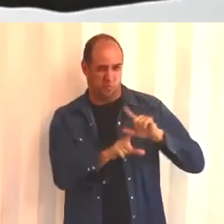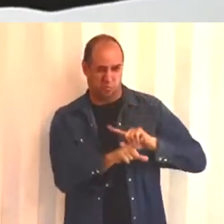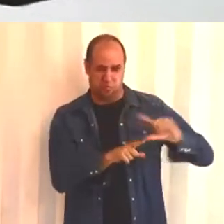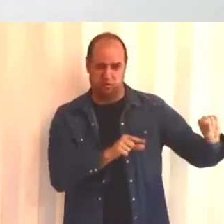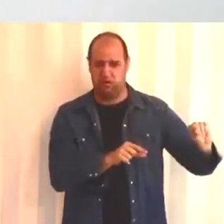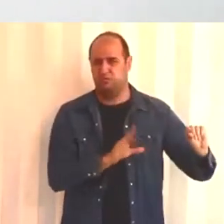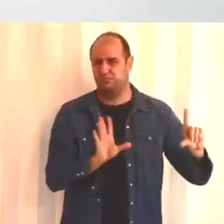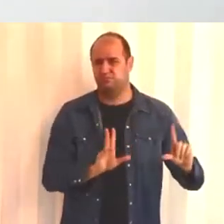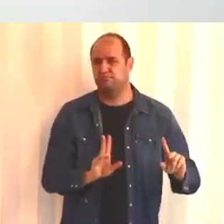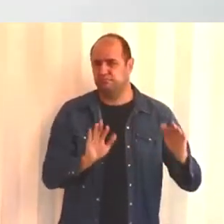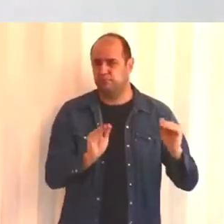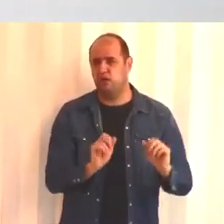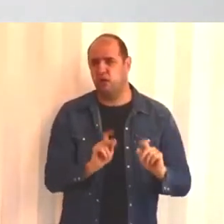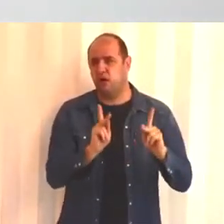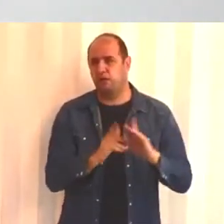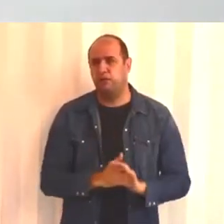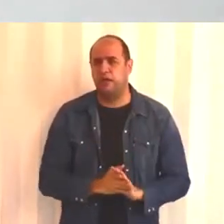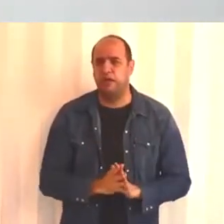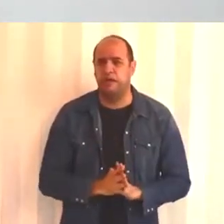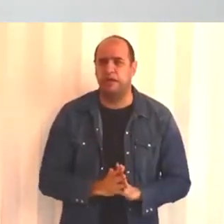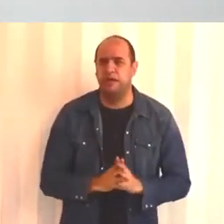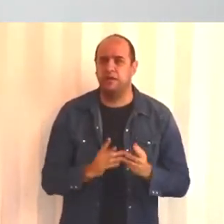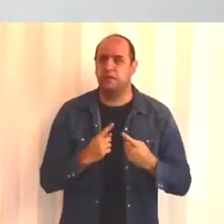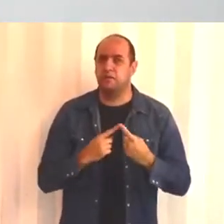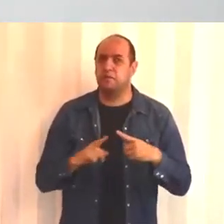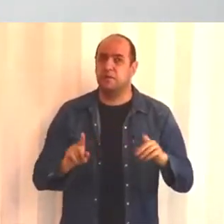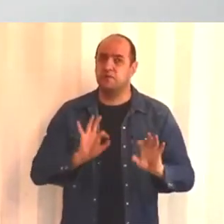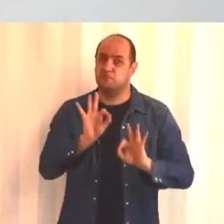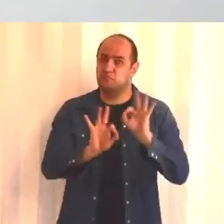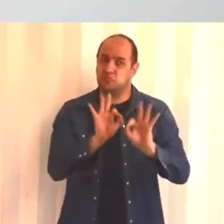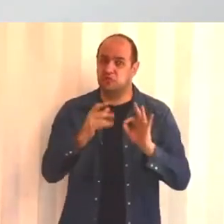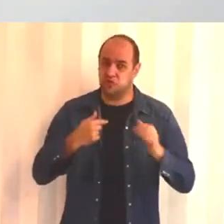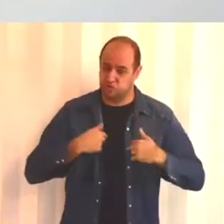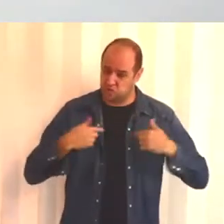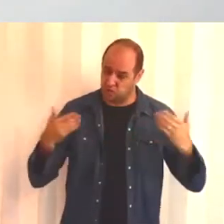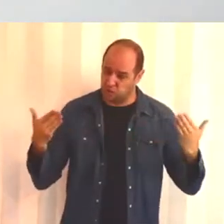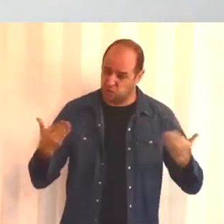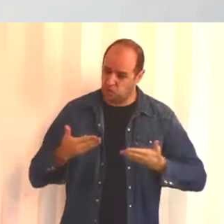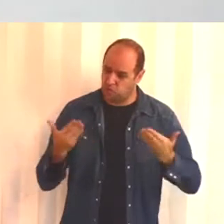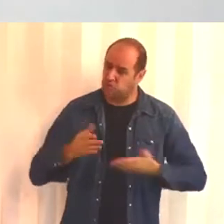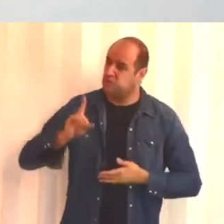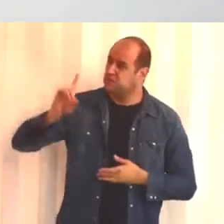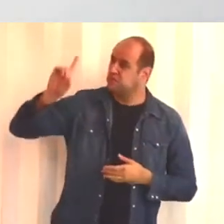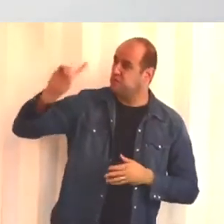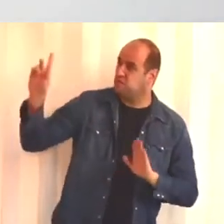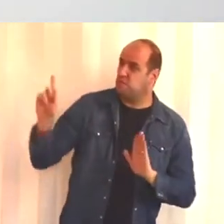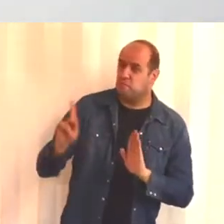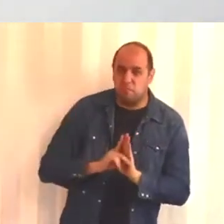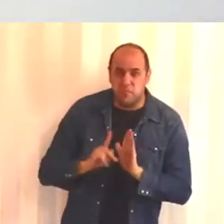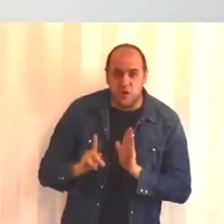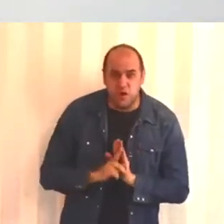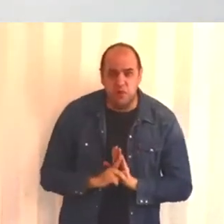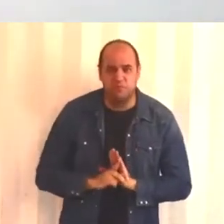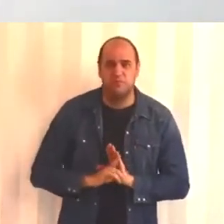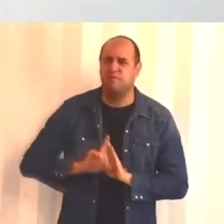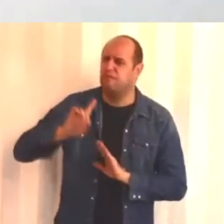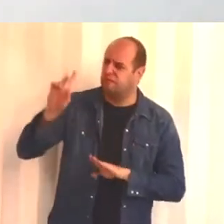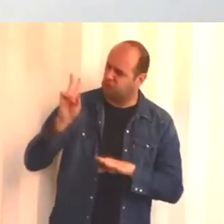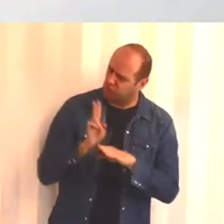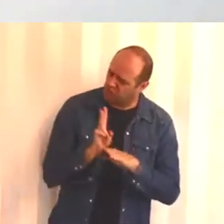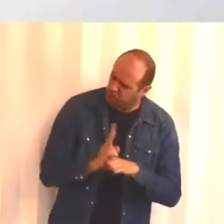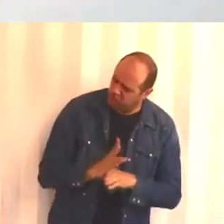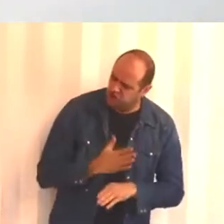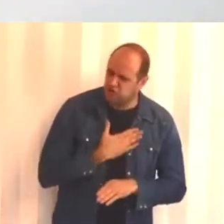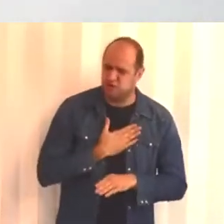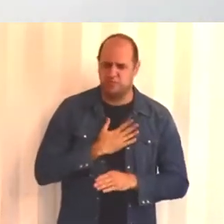esse ditado. Mas porque o motivo para eu estar na presença de Deus é Ele mesmo. É Ele que cuida de mim, é